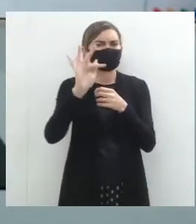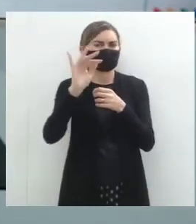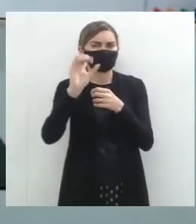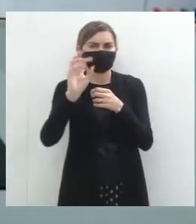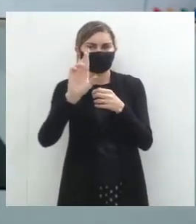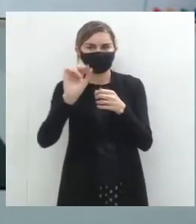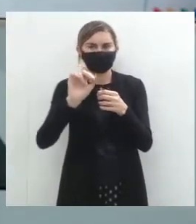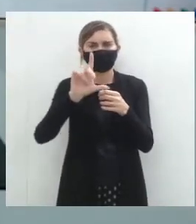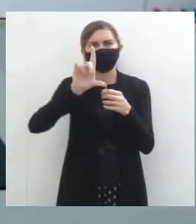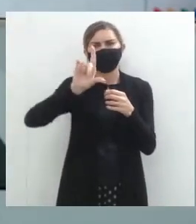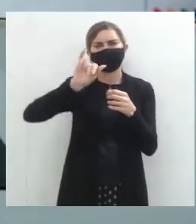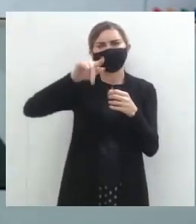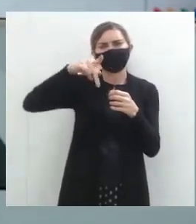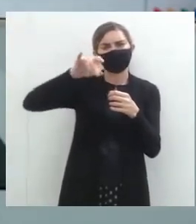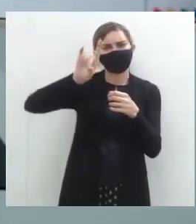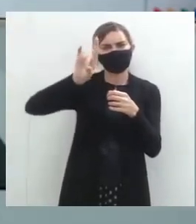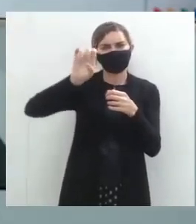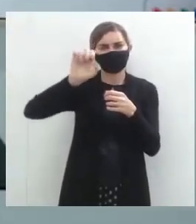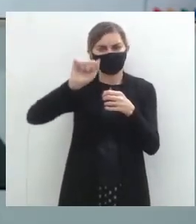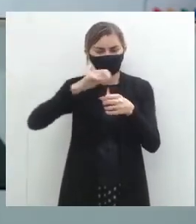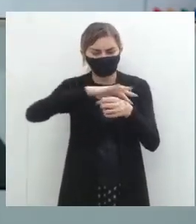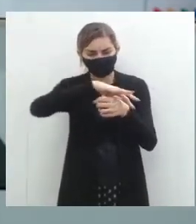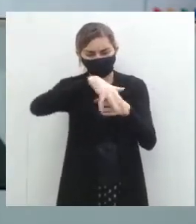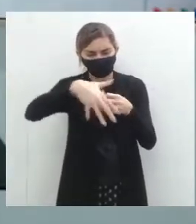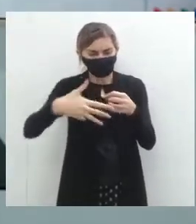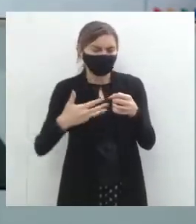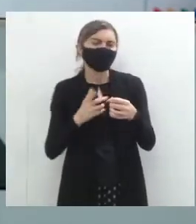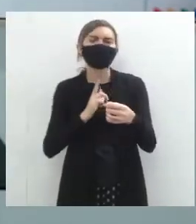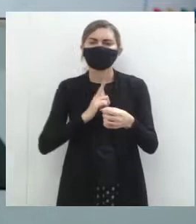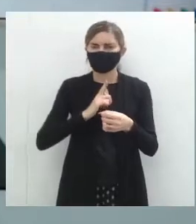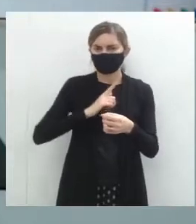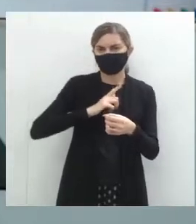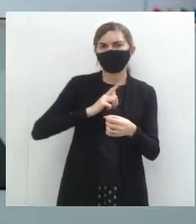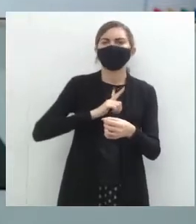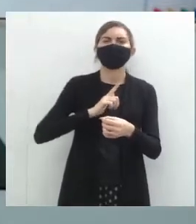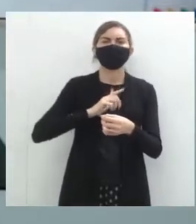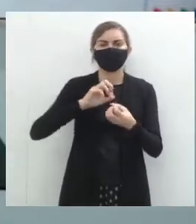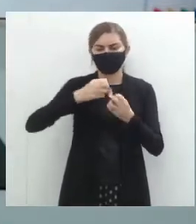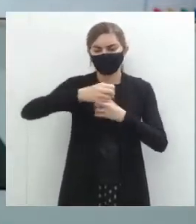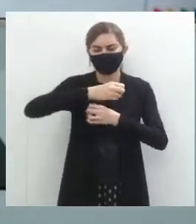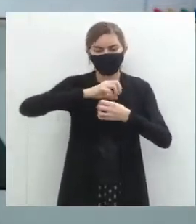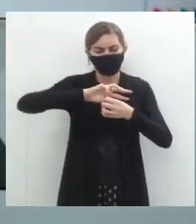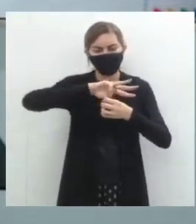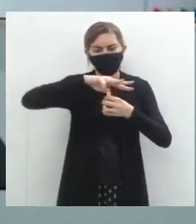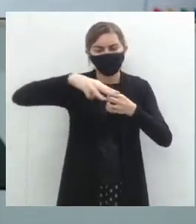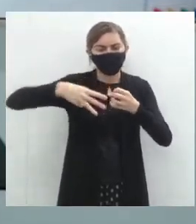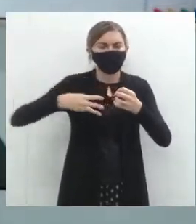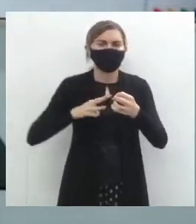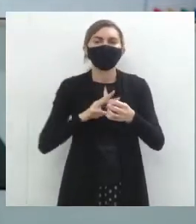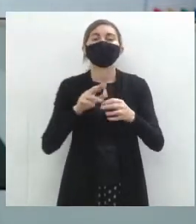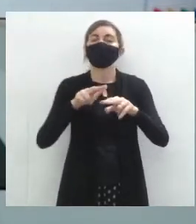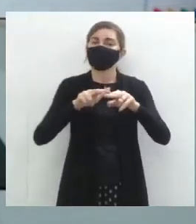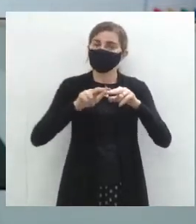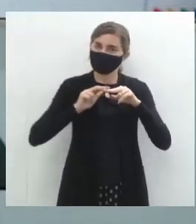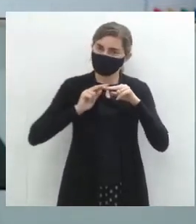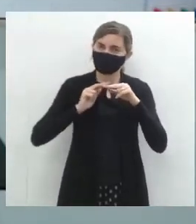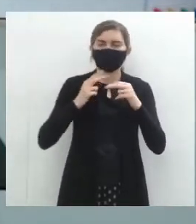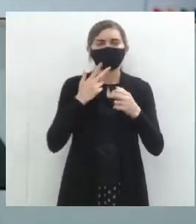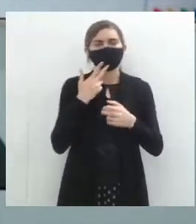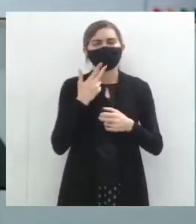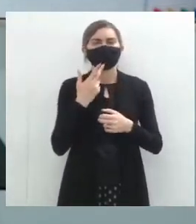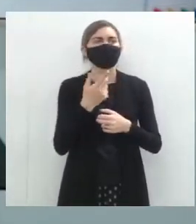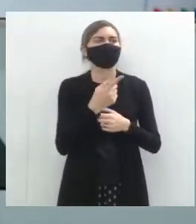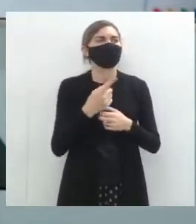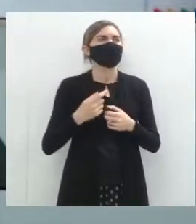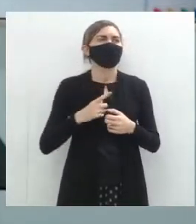fosfolipídica. Então, na bicamada você vai ter fósforo. Na bicamada você vai ter fósforo. Então, por isso que a gente diz, ó,